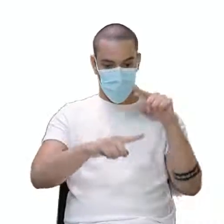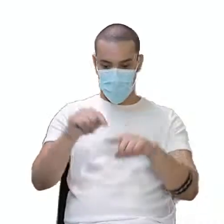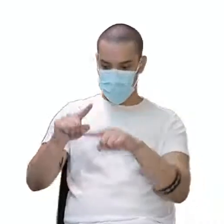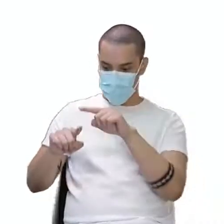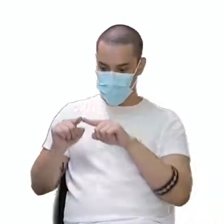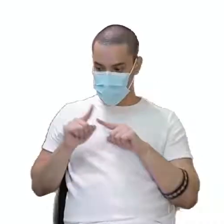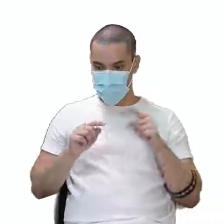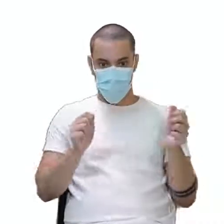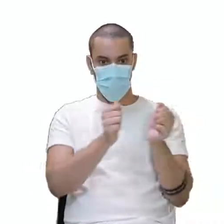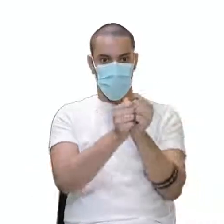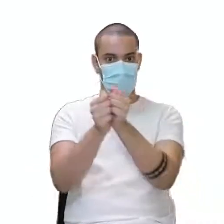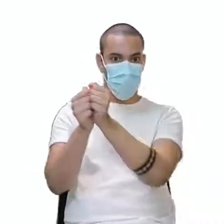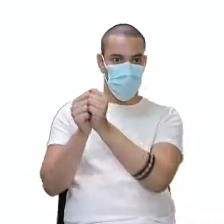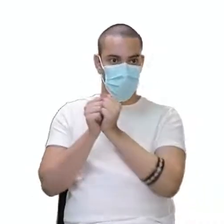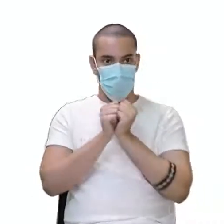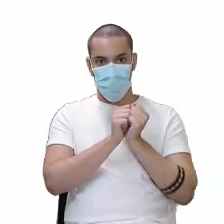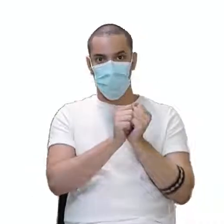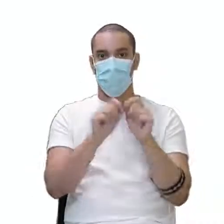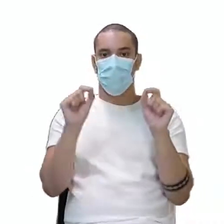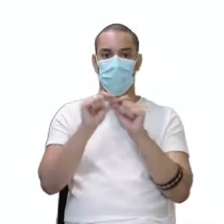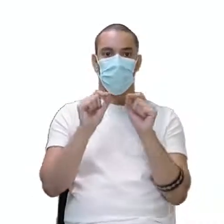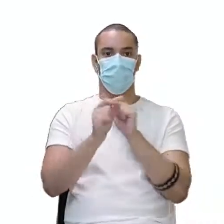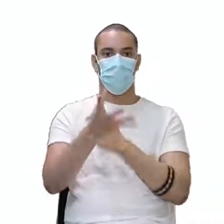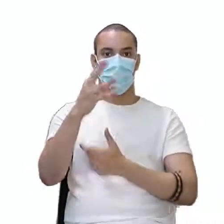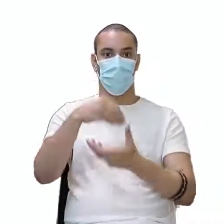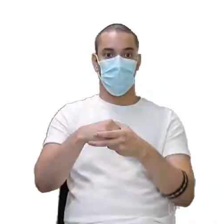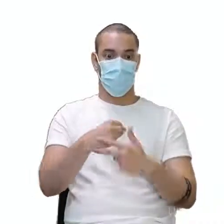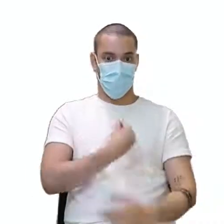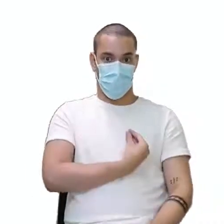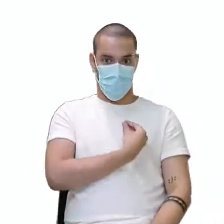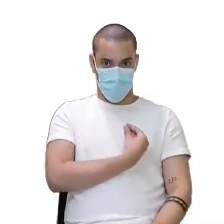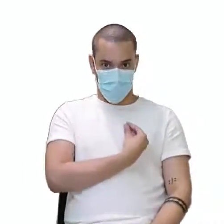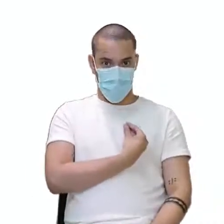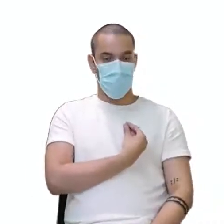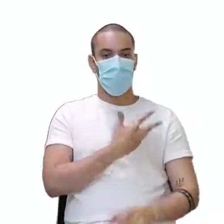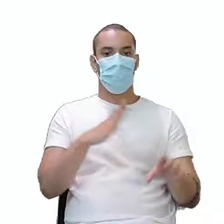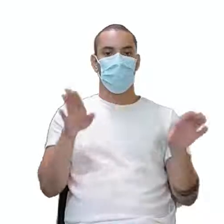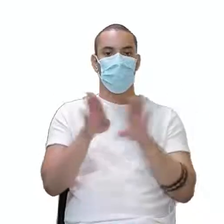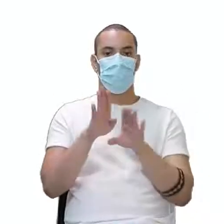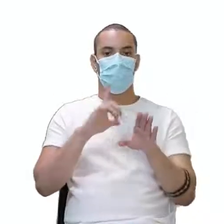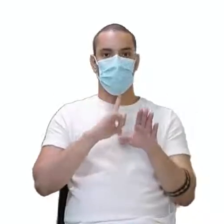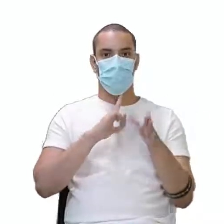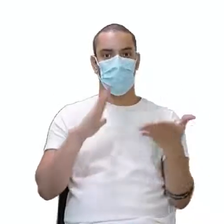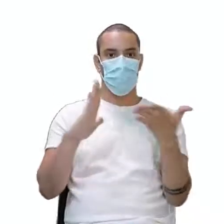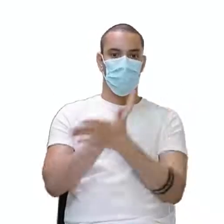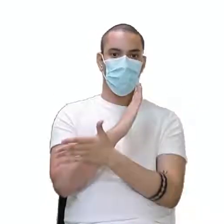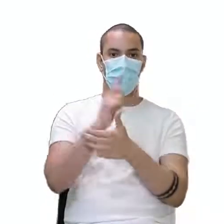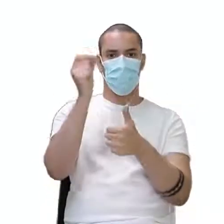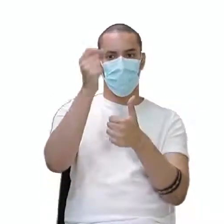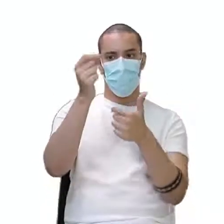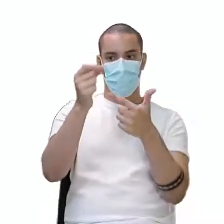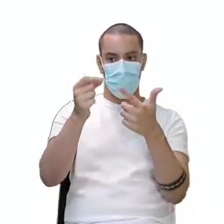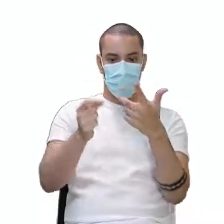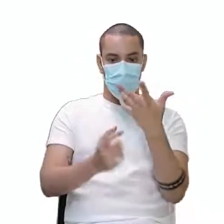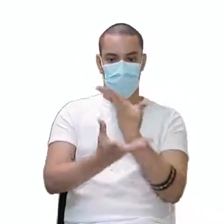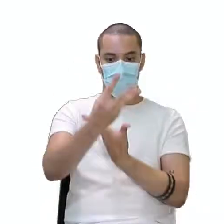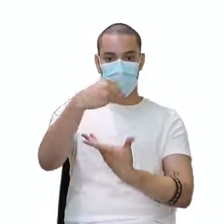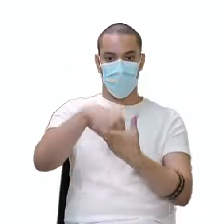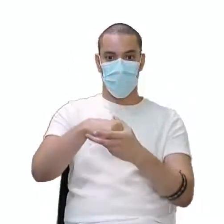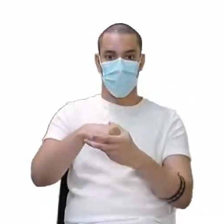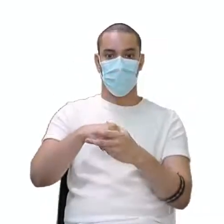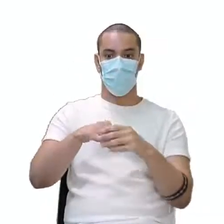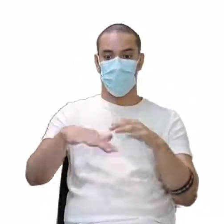orgânico, fazendo parte da estrutura orgânica dos seres vivos. E aí a gente vai ter elementos que vão estar também no meio físico,